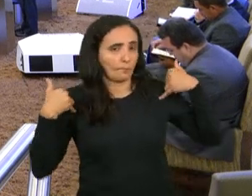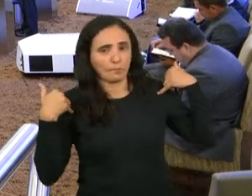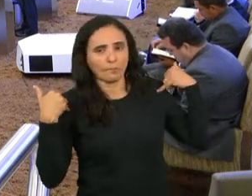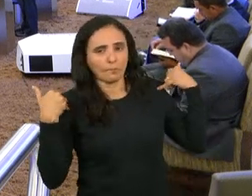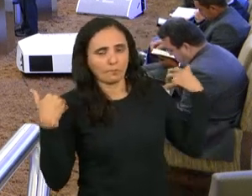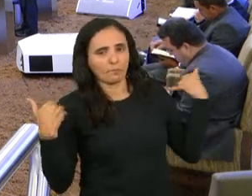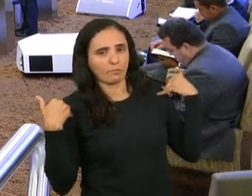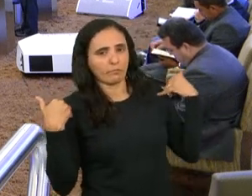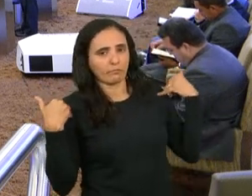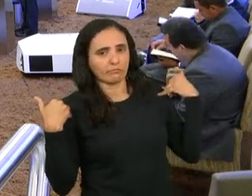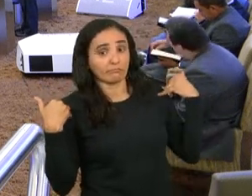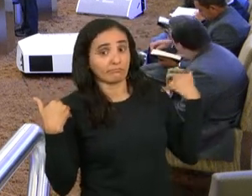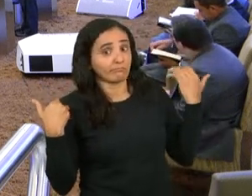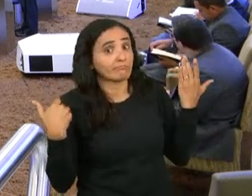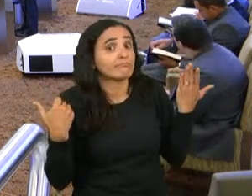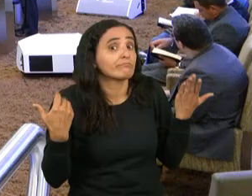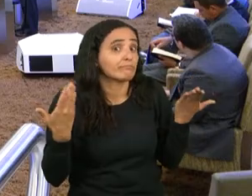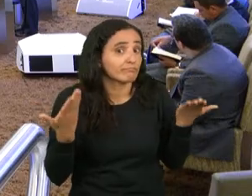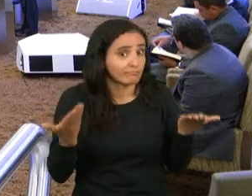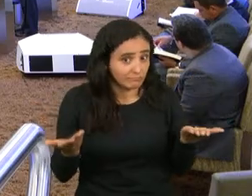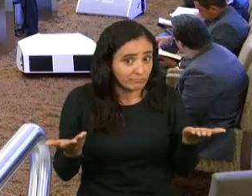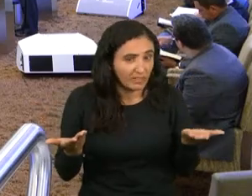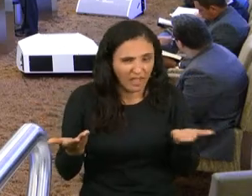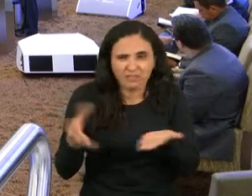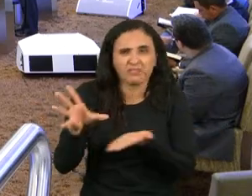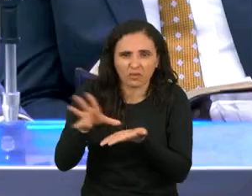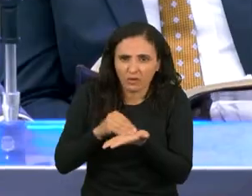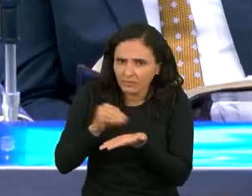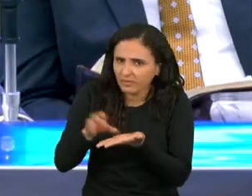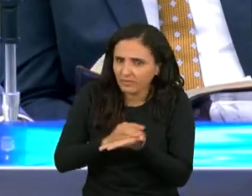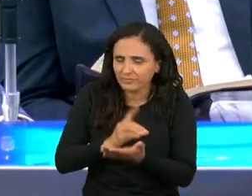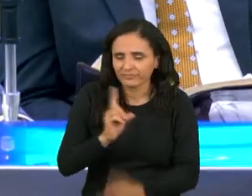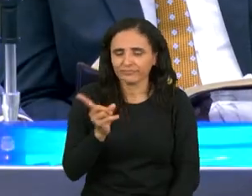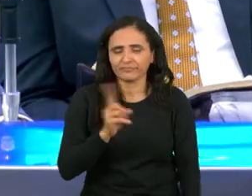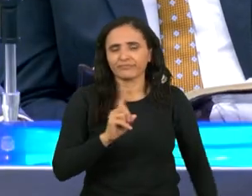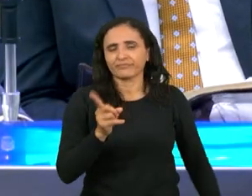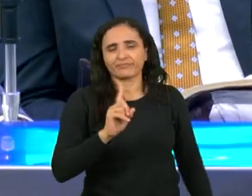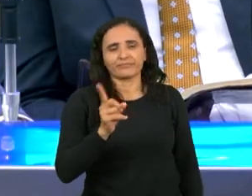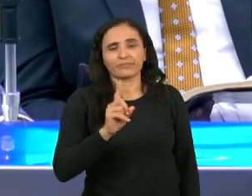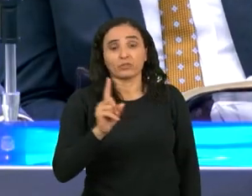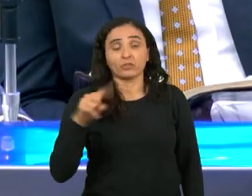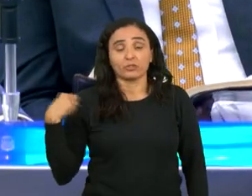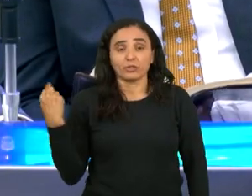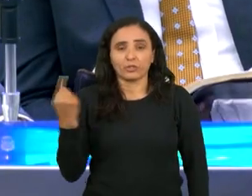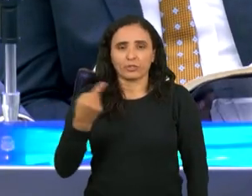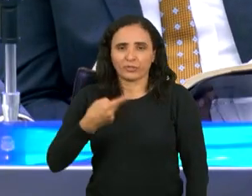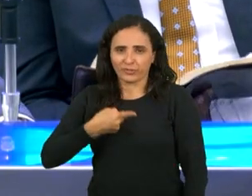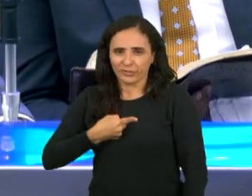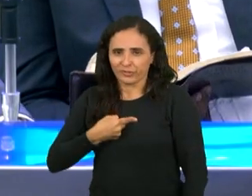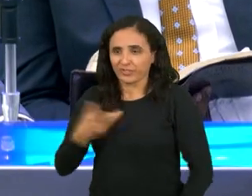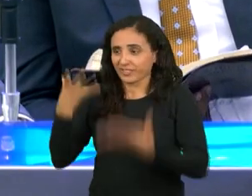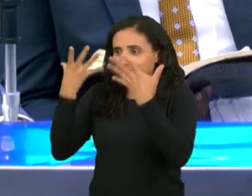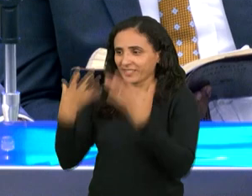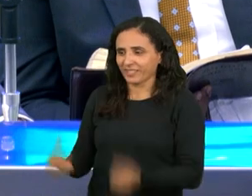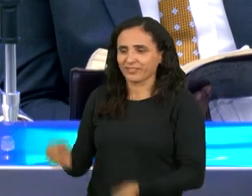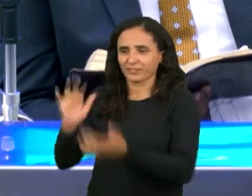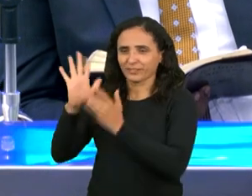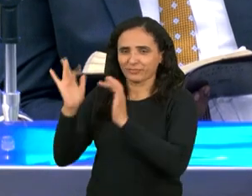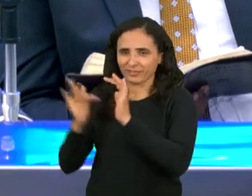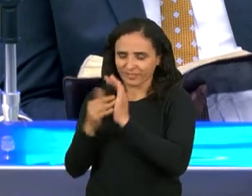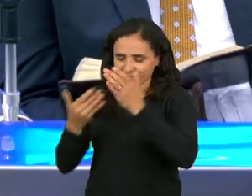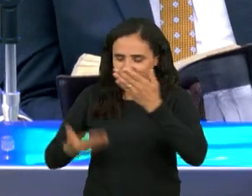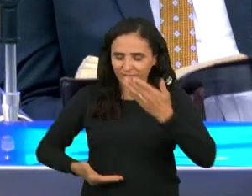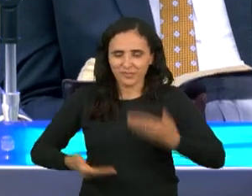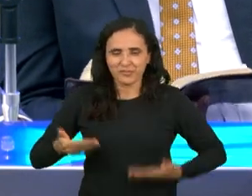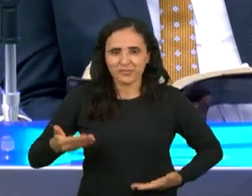do seu sentido Paulo está dizendo que agora nós que servimos a Deus não devemos